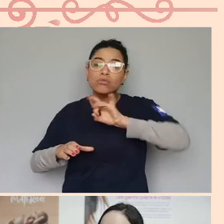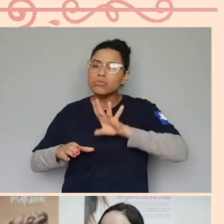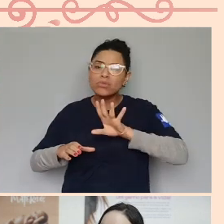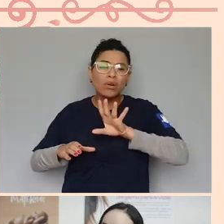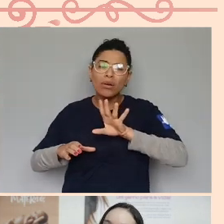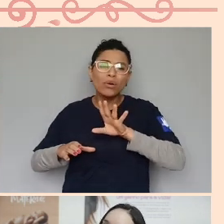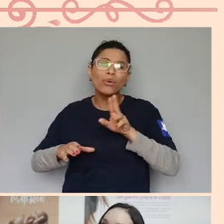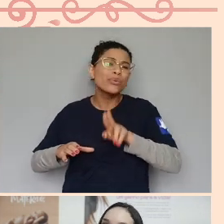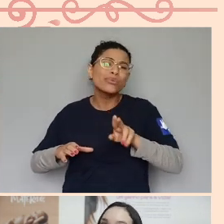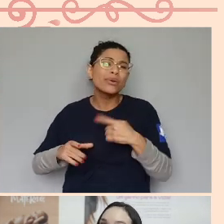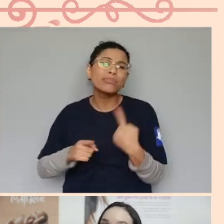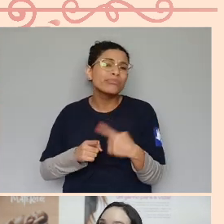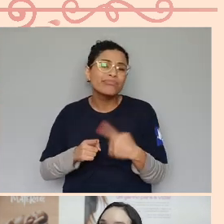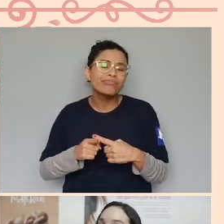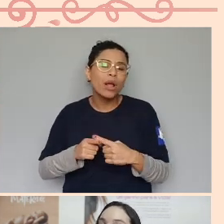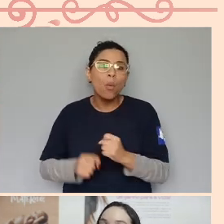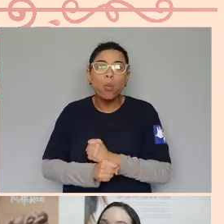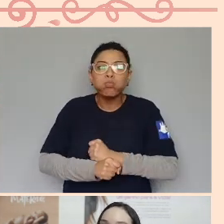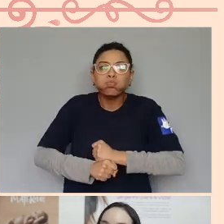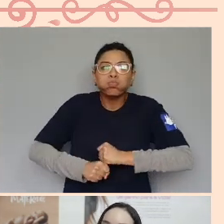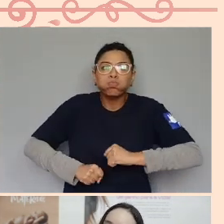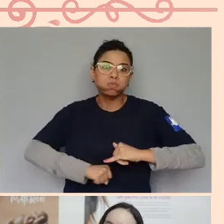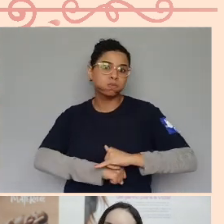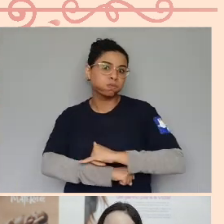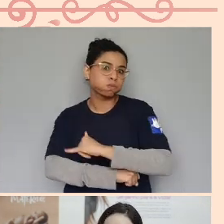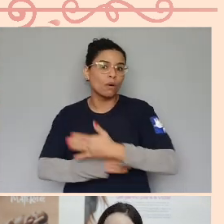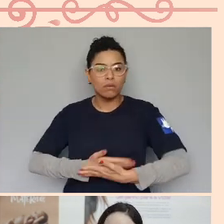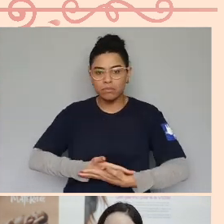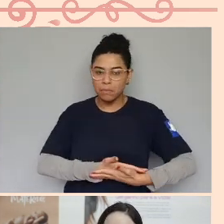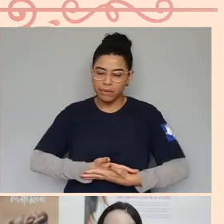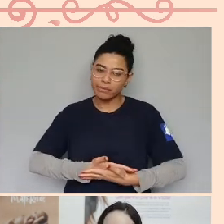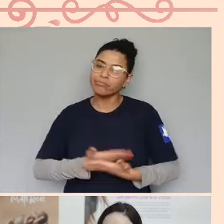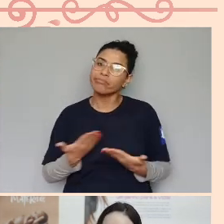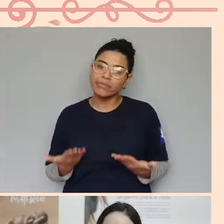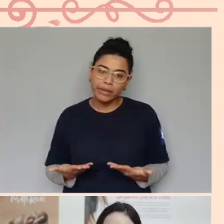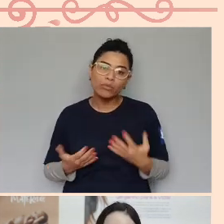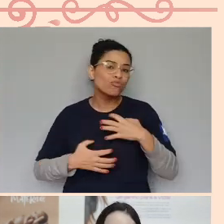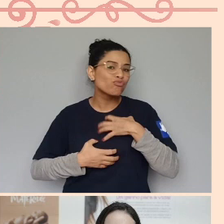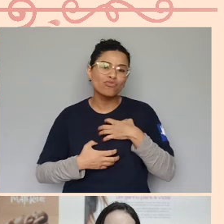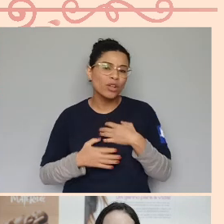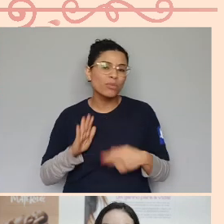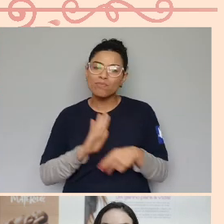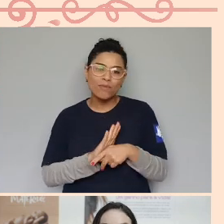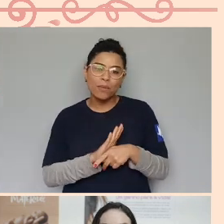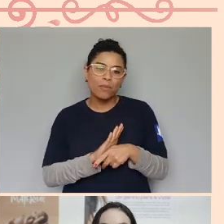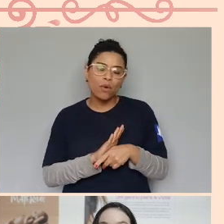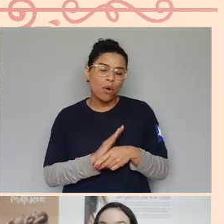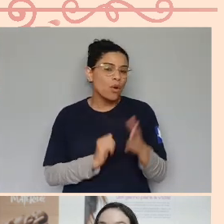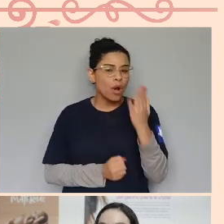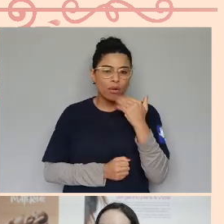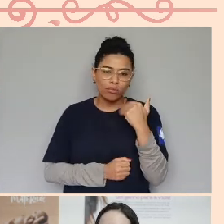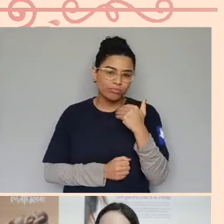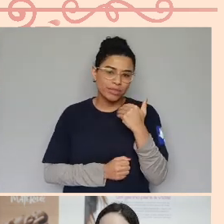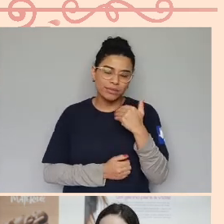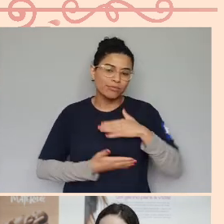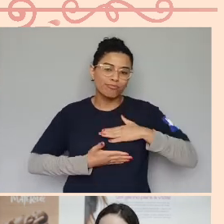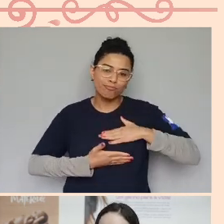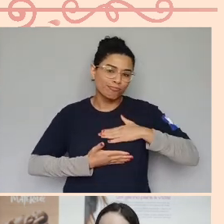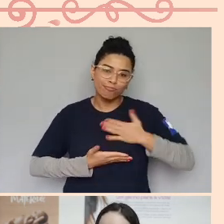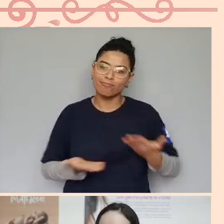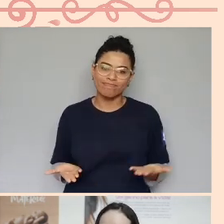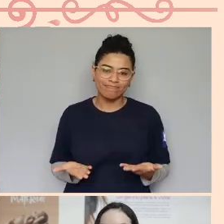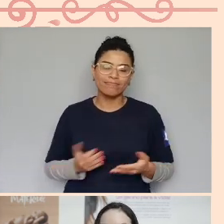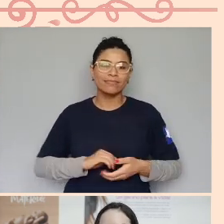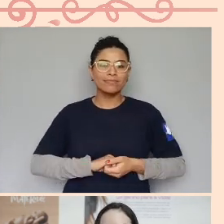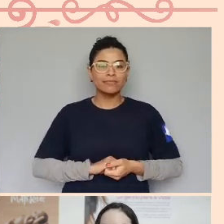engordar o bebê, que também não vai ser uma forma legal da gente alimentar a criança. Tem a questão também da higiene,